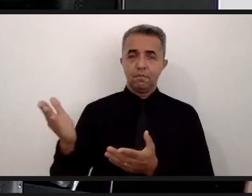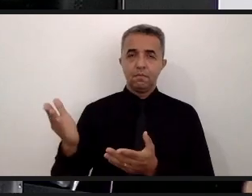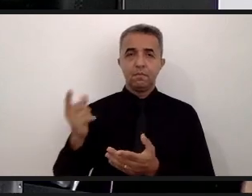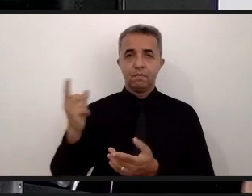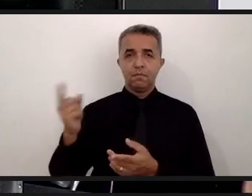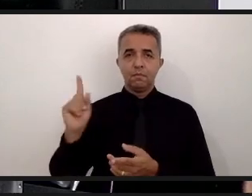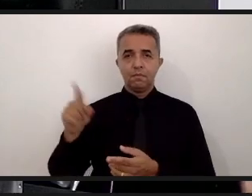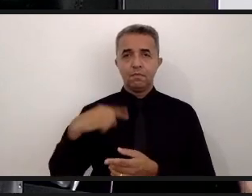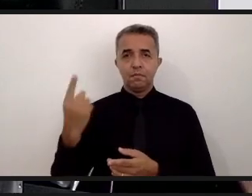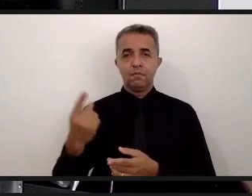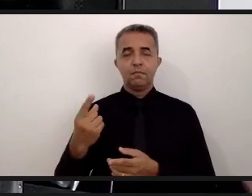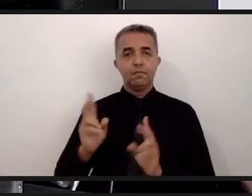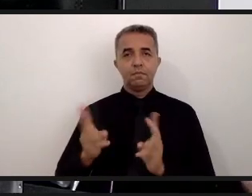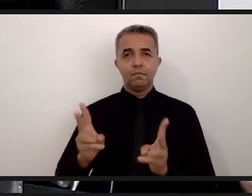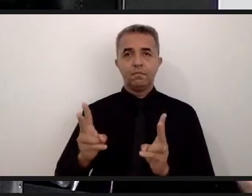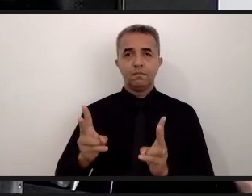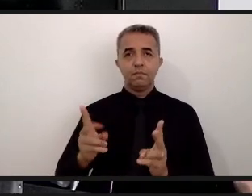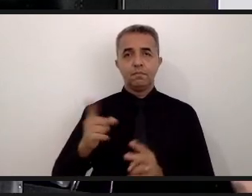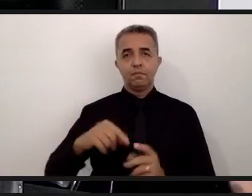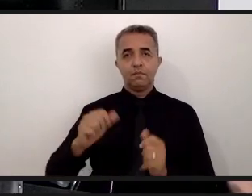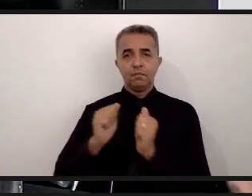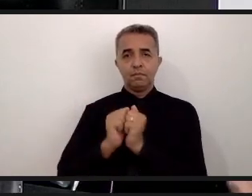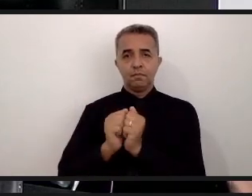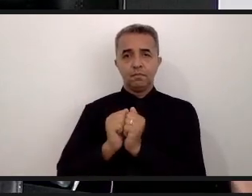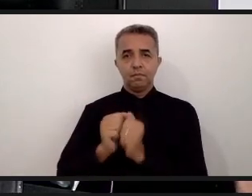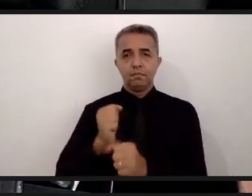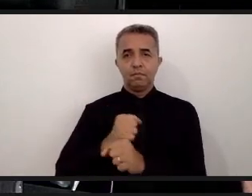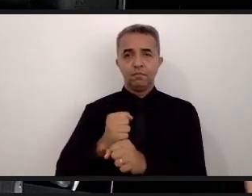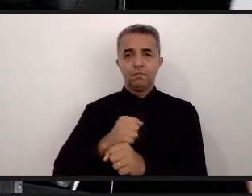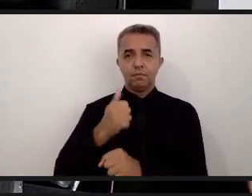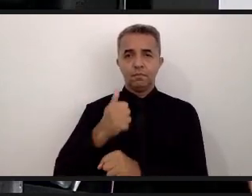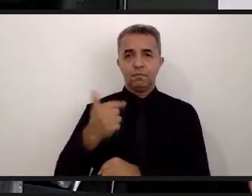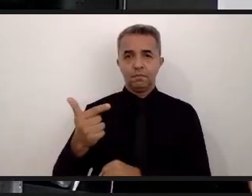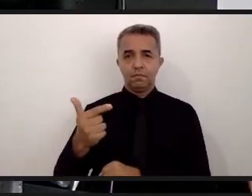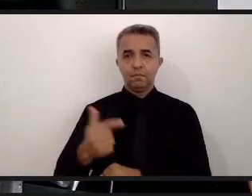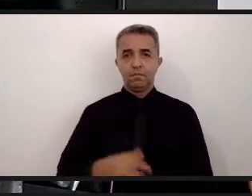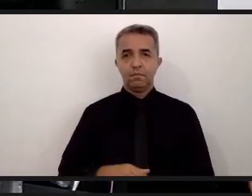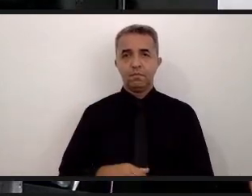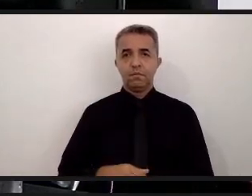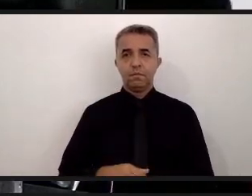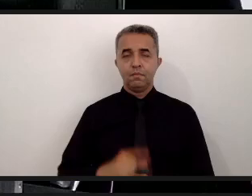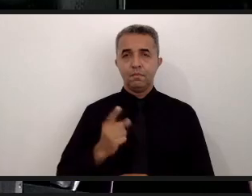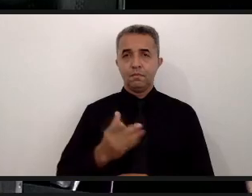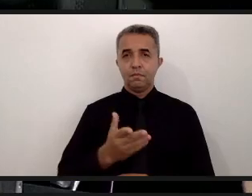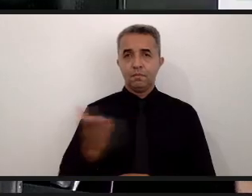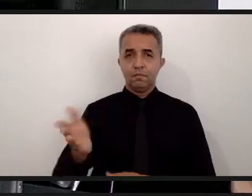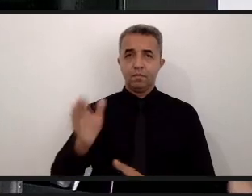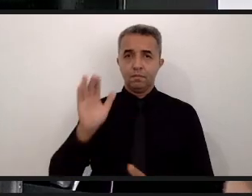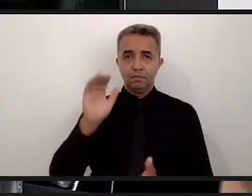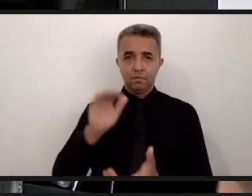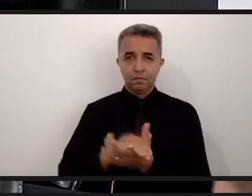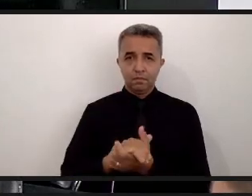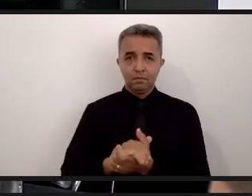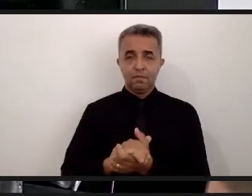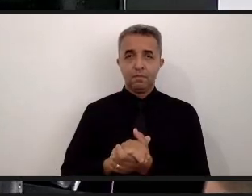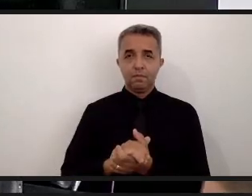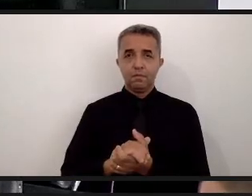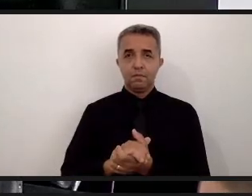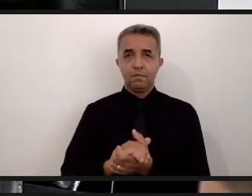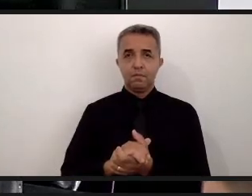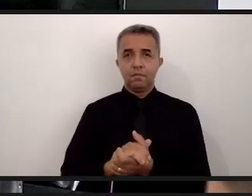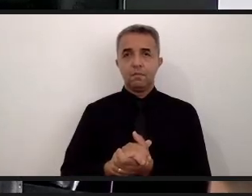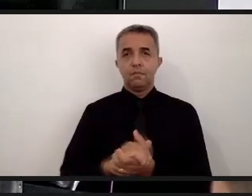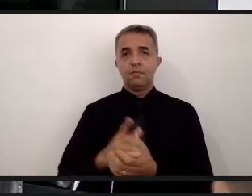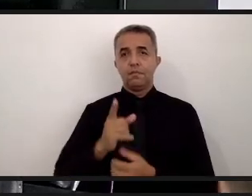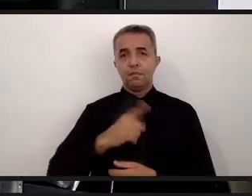Nós estamos juntos aproximadamente 12 anos e desse casamento nós tivemos